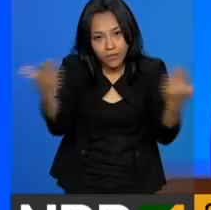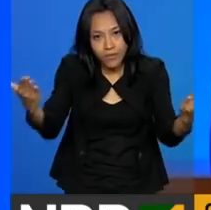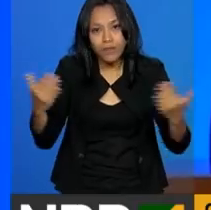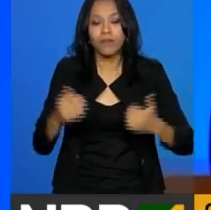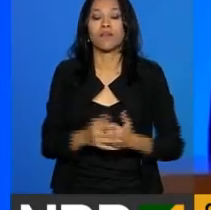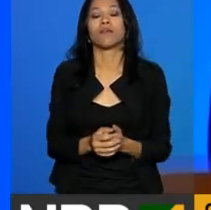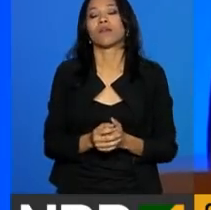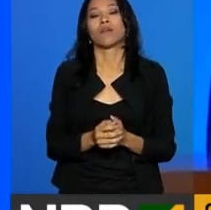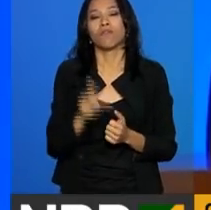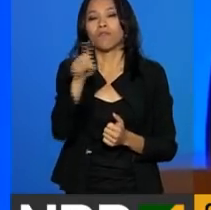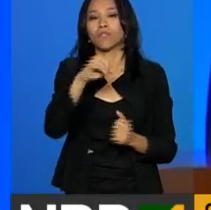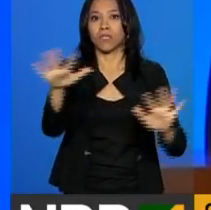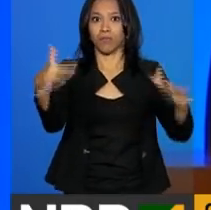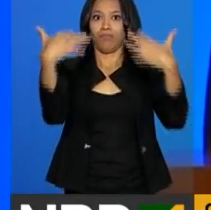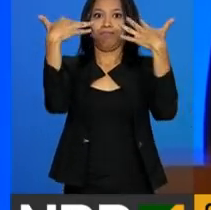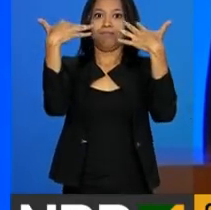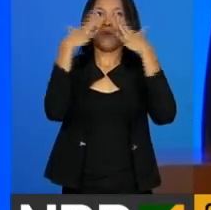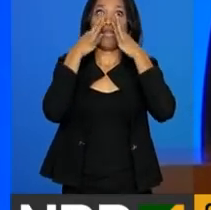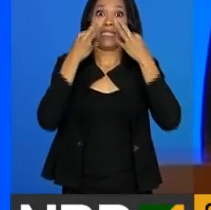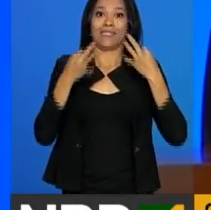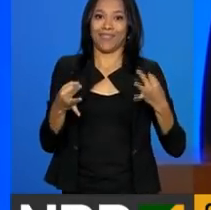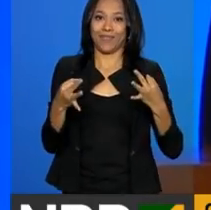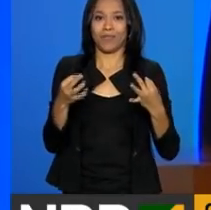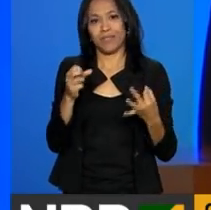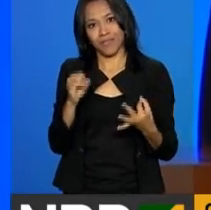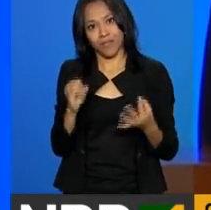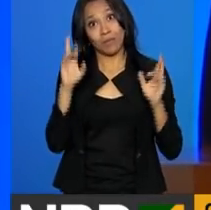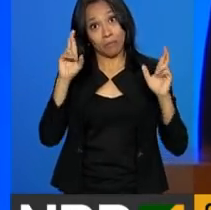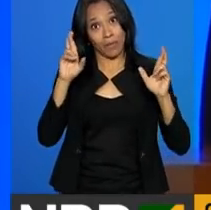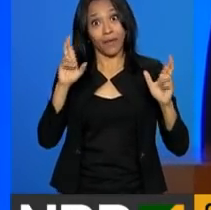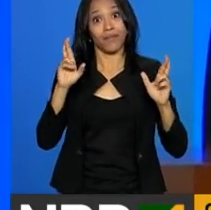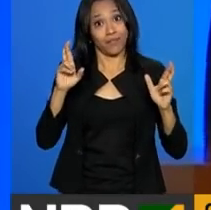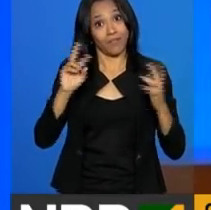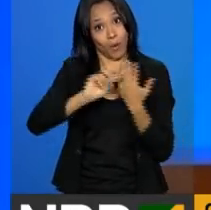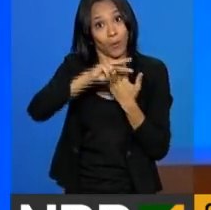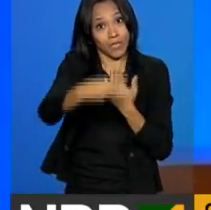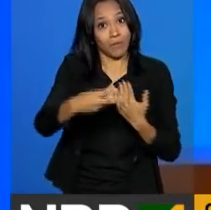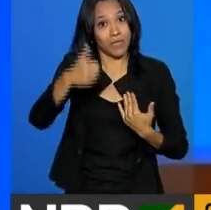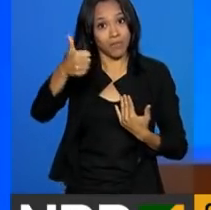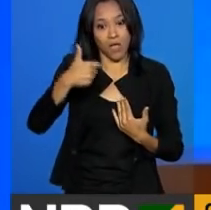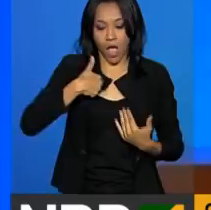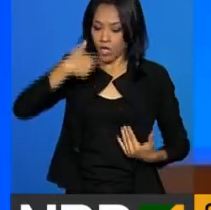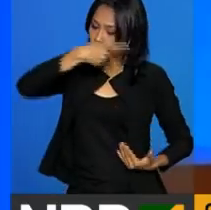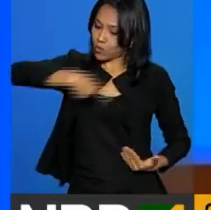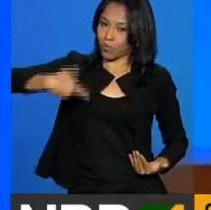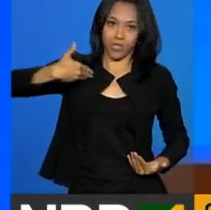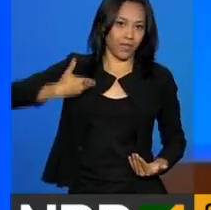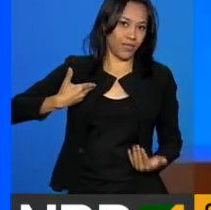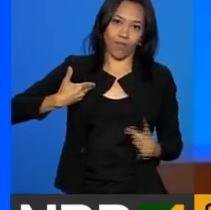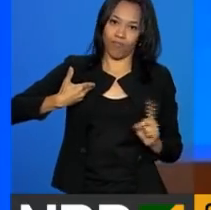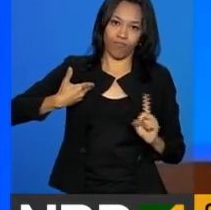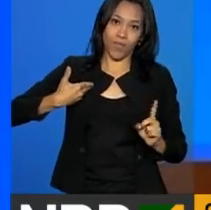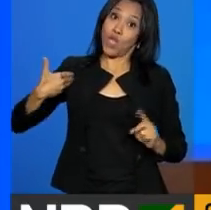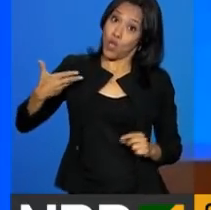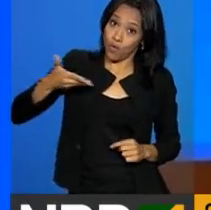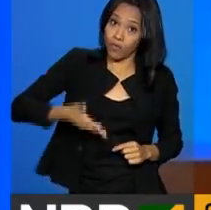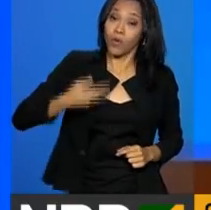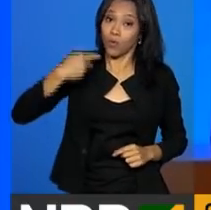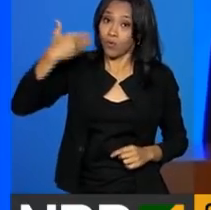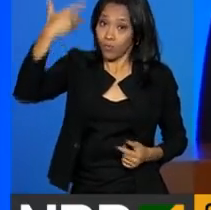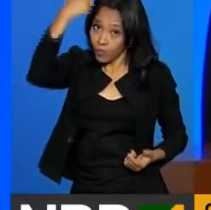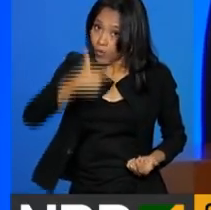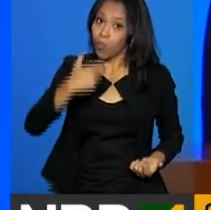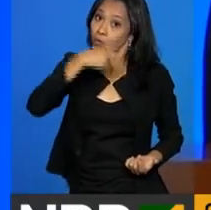atenção e espero que se dê algum resultado eu me sinto aqui não sou presidente república vem como o sped professor não é